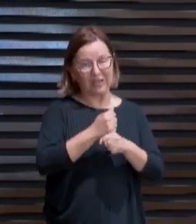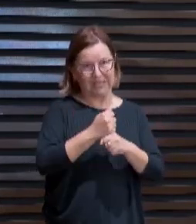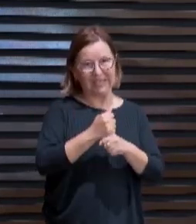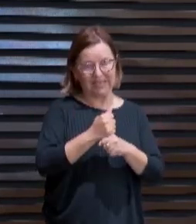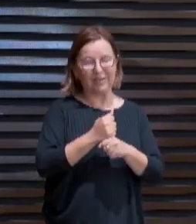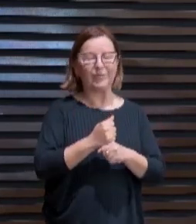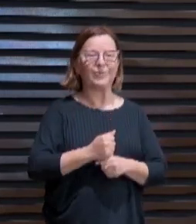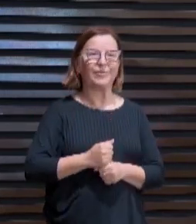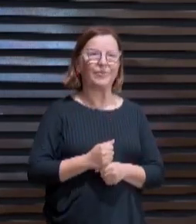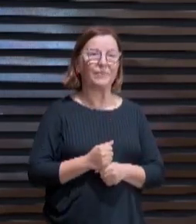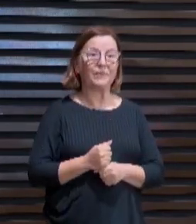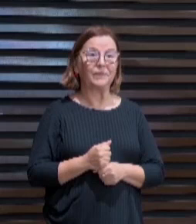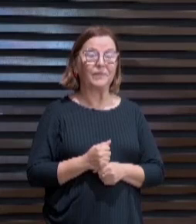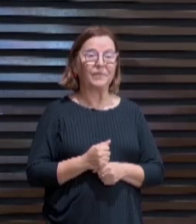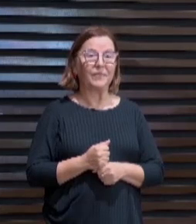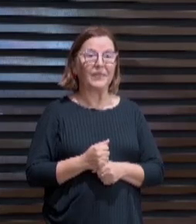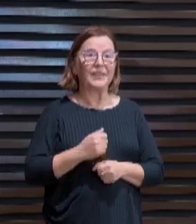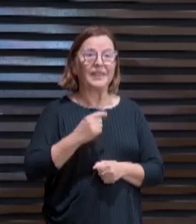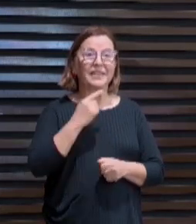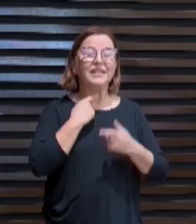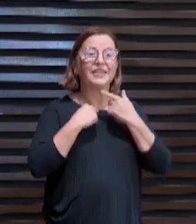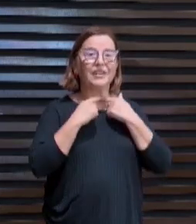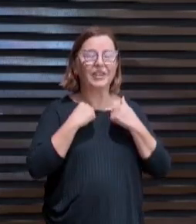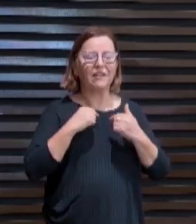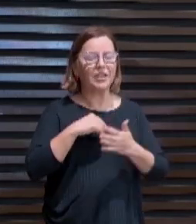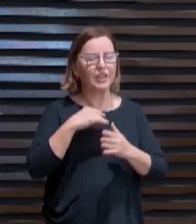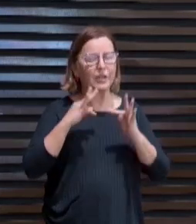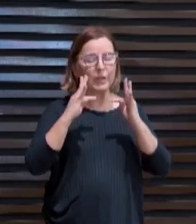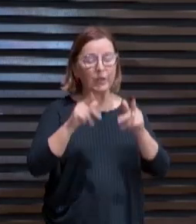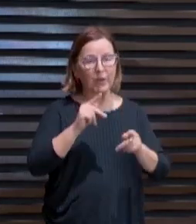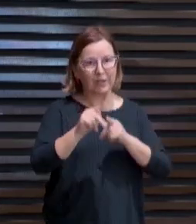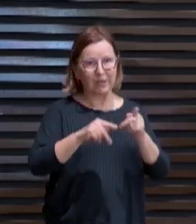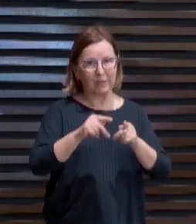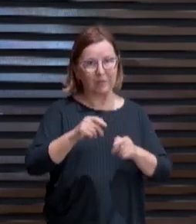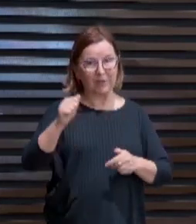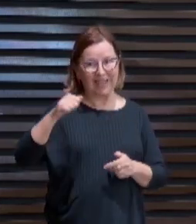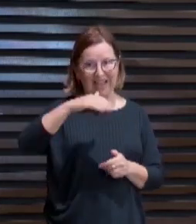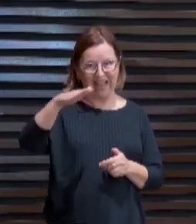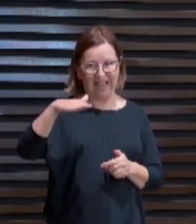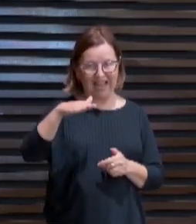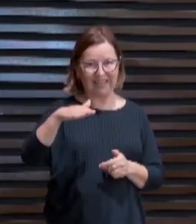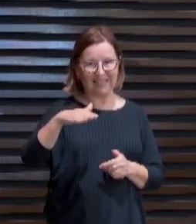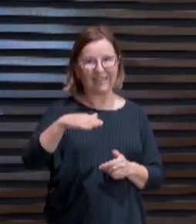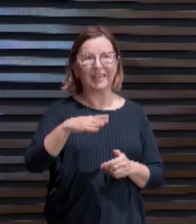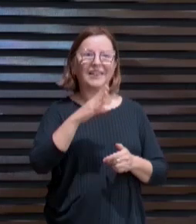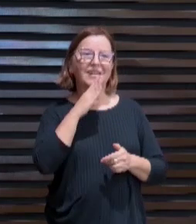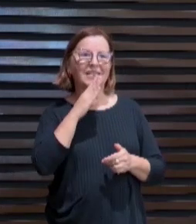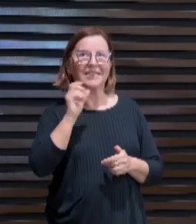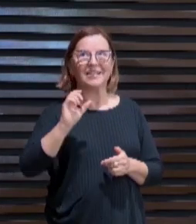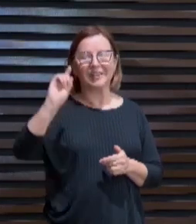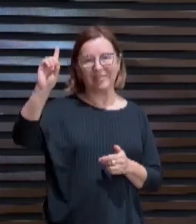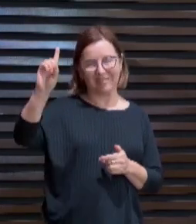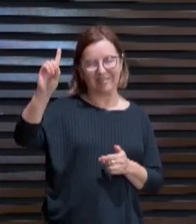todos os habitantes da Ásia ouvissem a palavra do Senhor, tanto judeus como gregos. Atos 19,